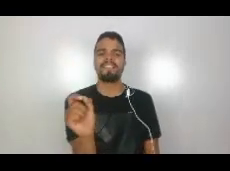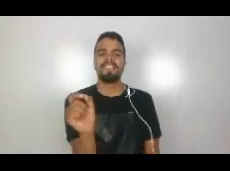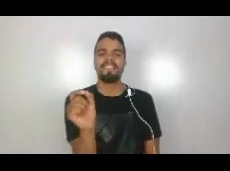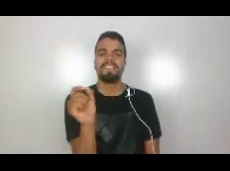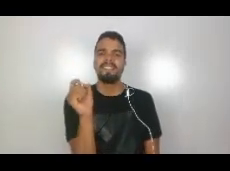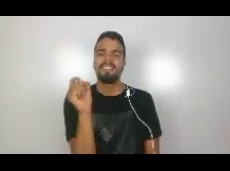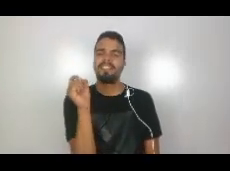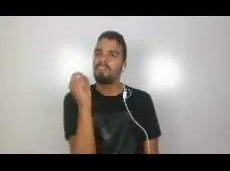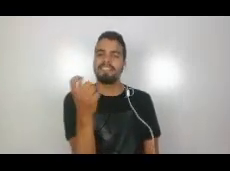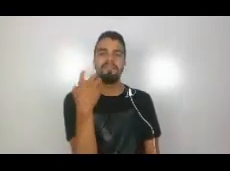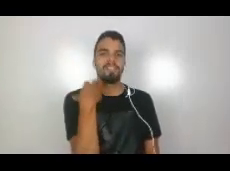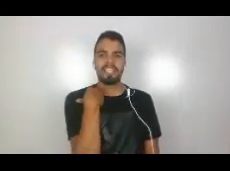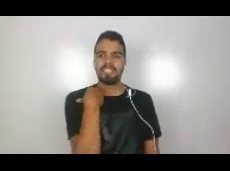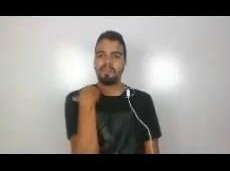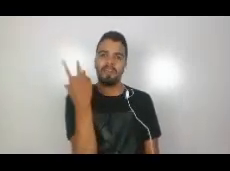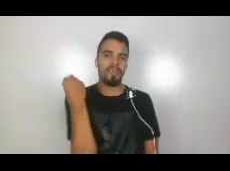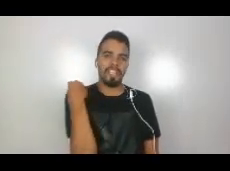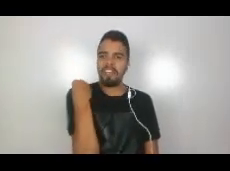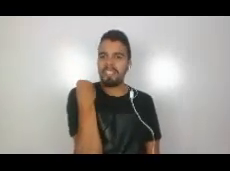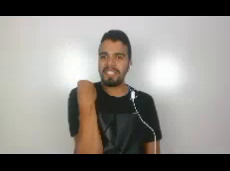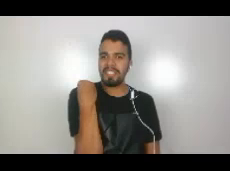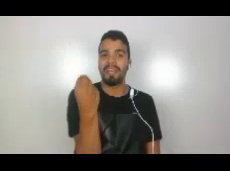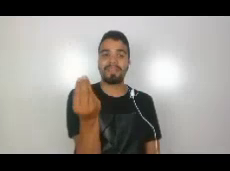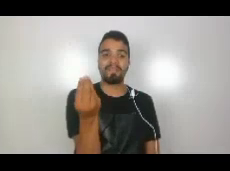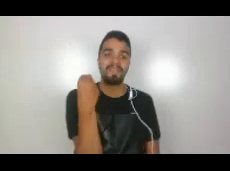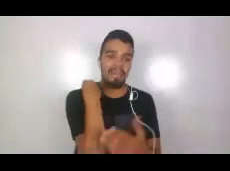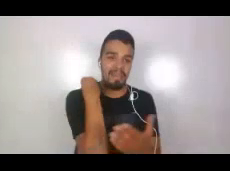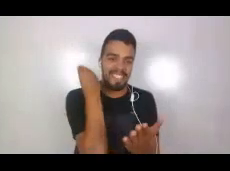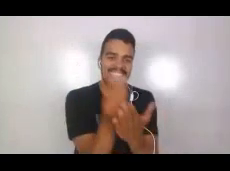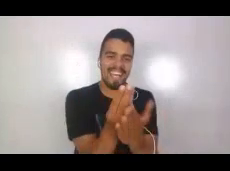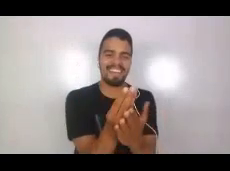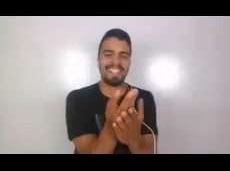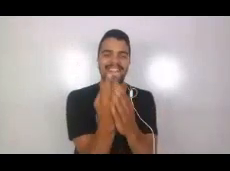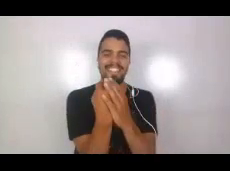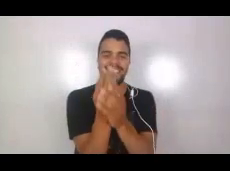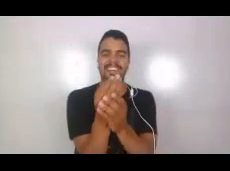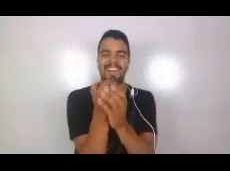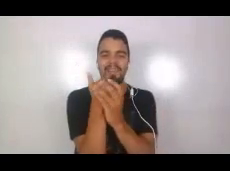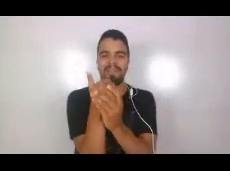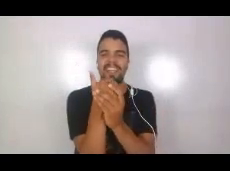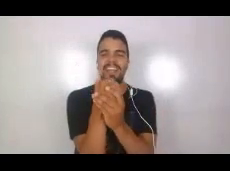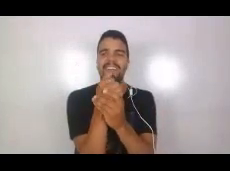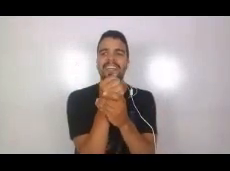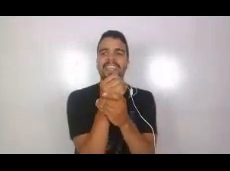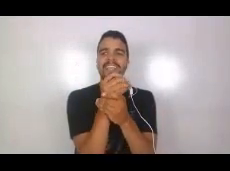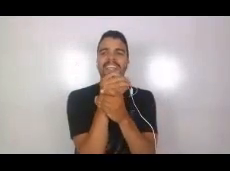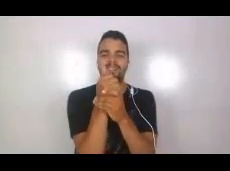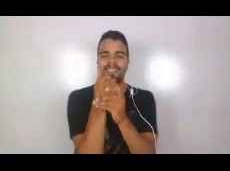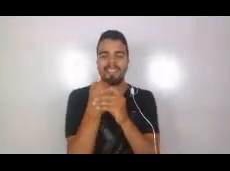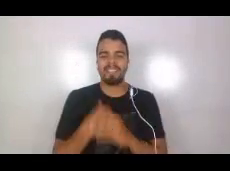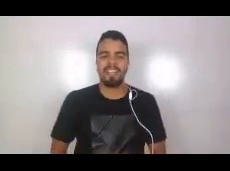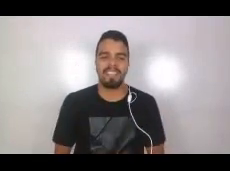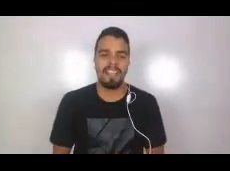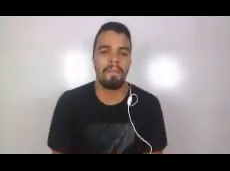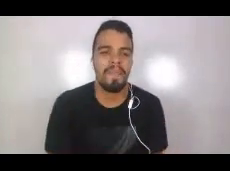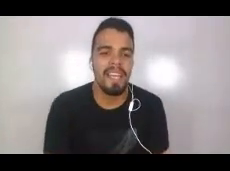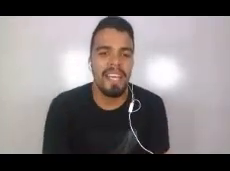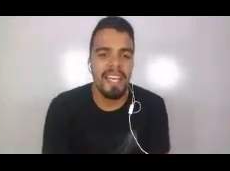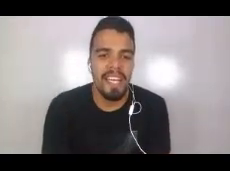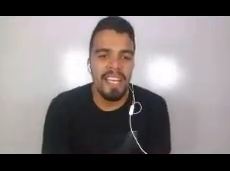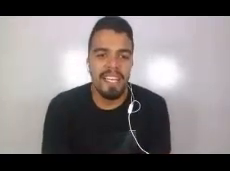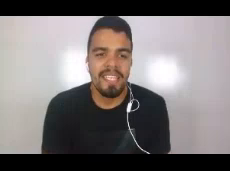palavra. Então, não vai ser muito interessante porque eu poderia fazer. Eu quero saber o sinal, né? Então, o sinal é muito legal. Ele consegue sinalizar